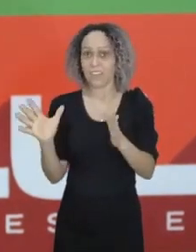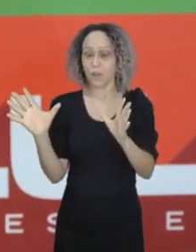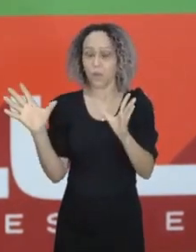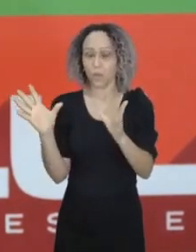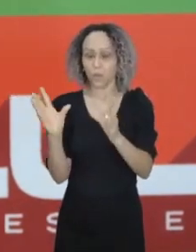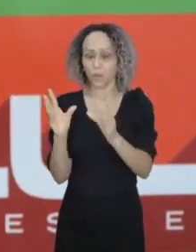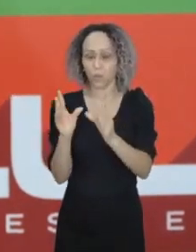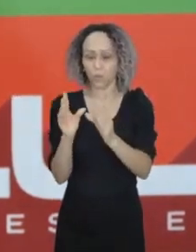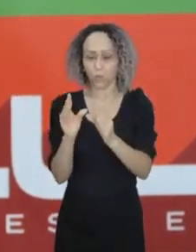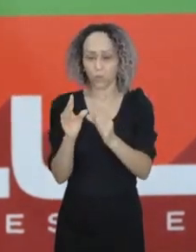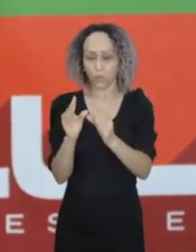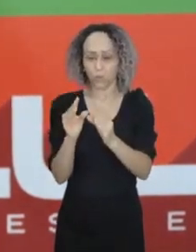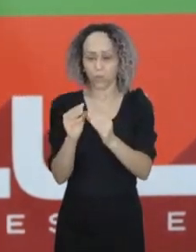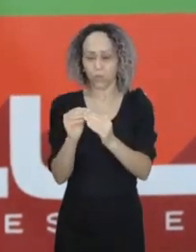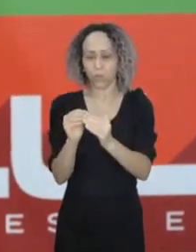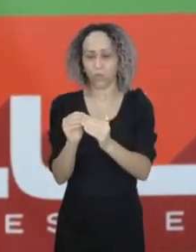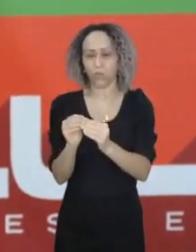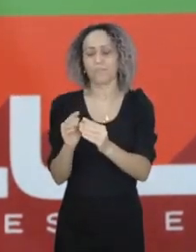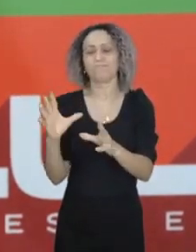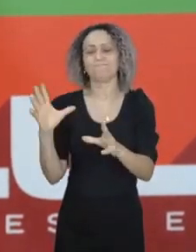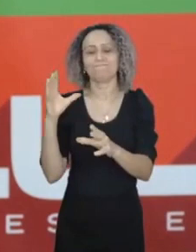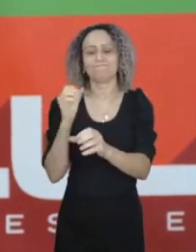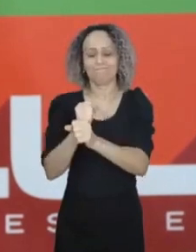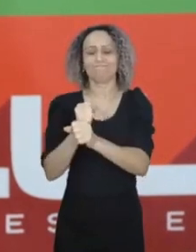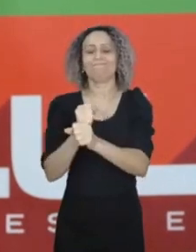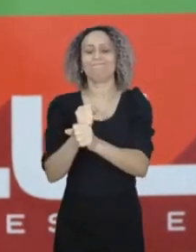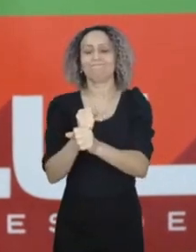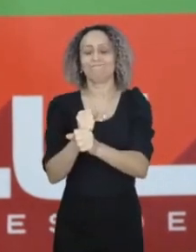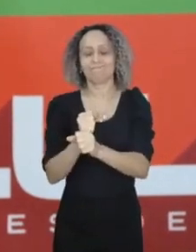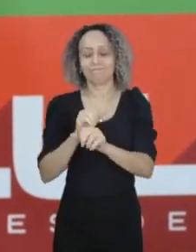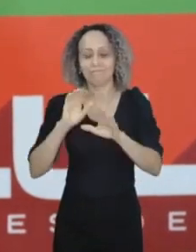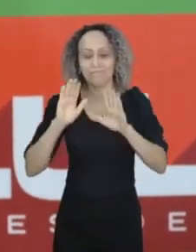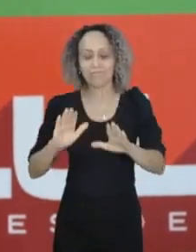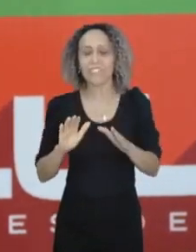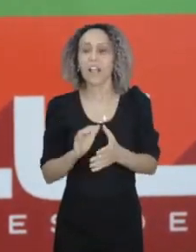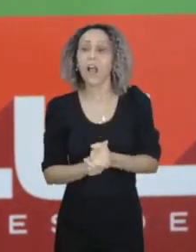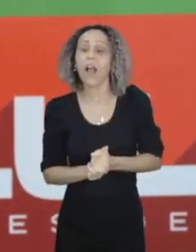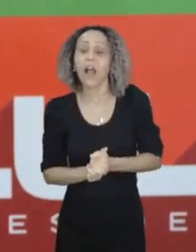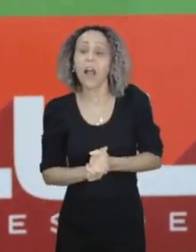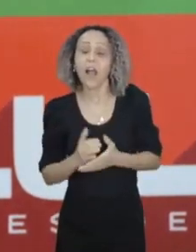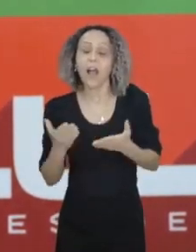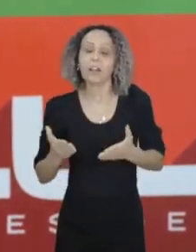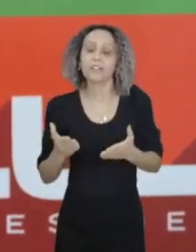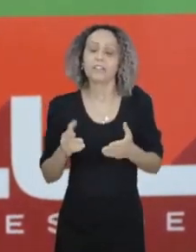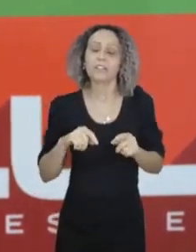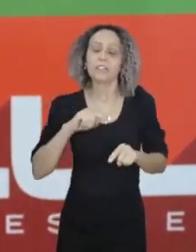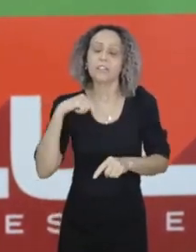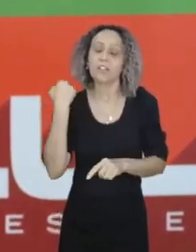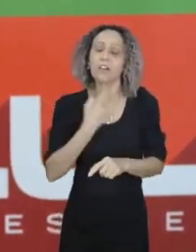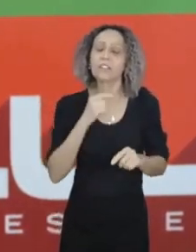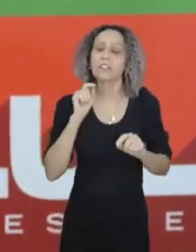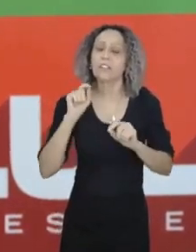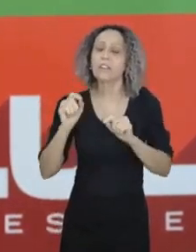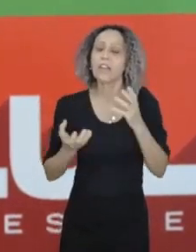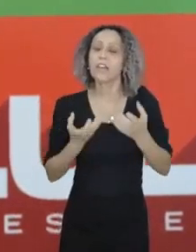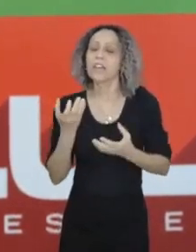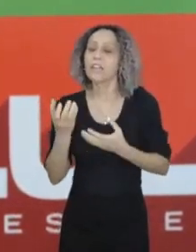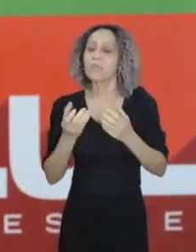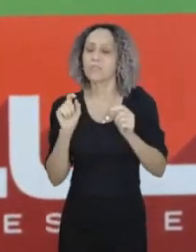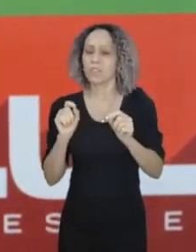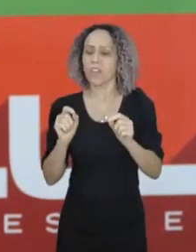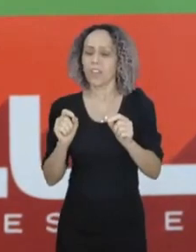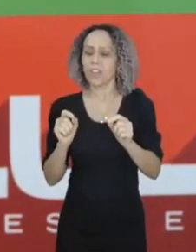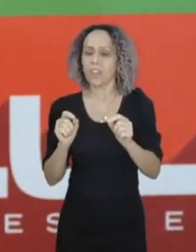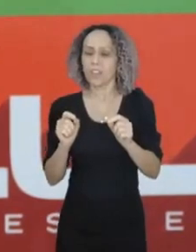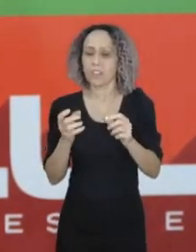interferência na política do estado o que nós queremos é aumentar a participação da União